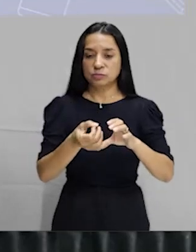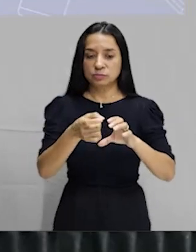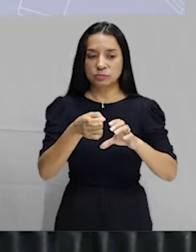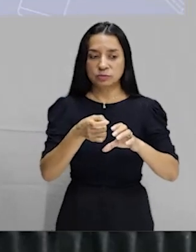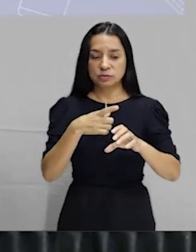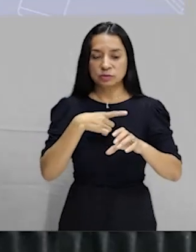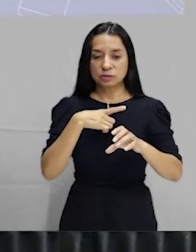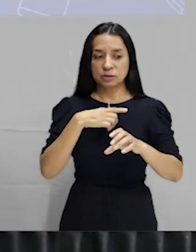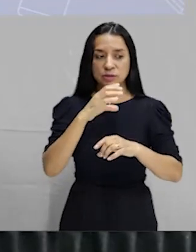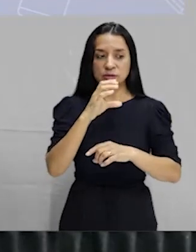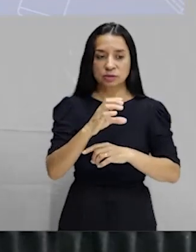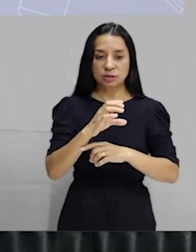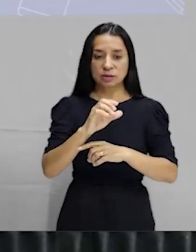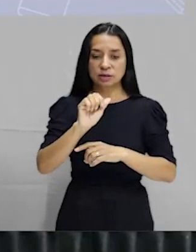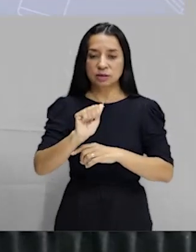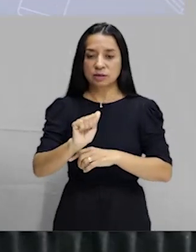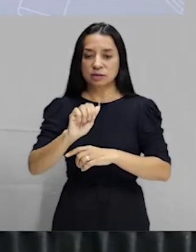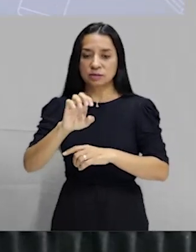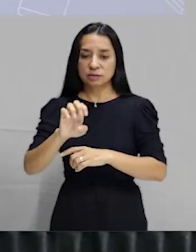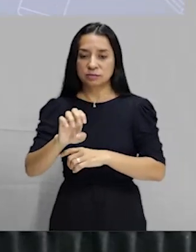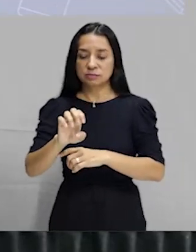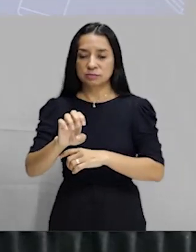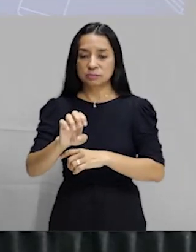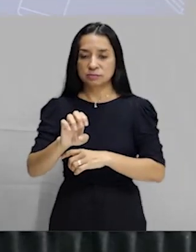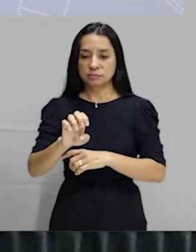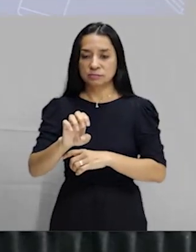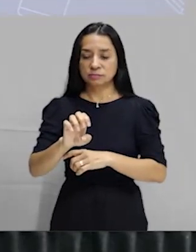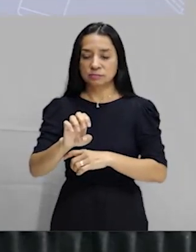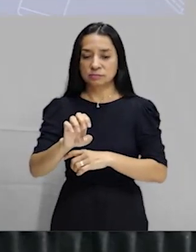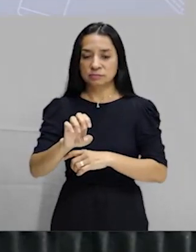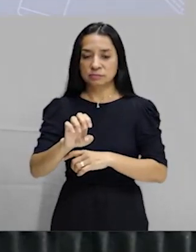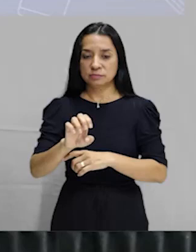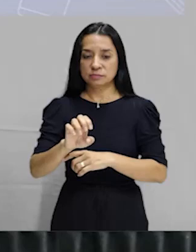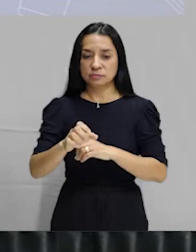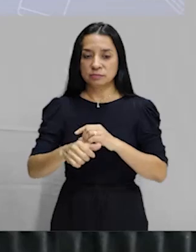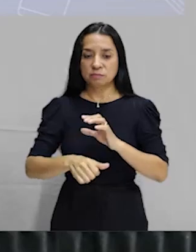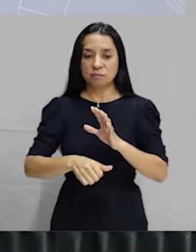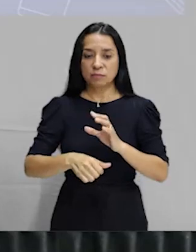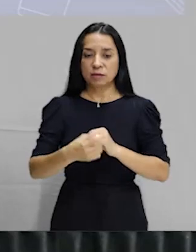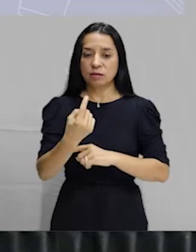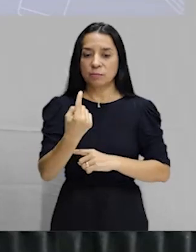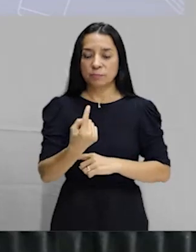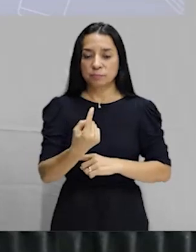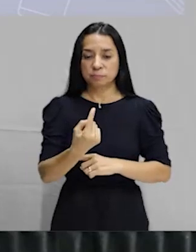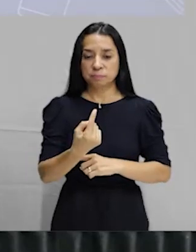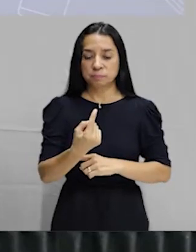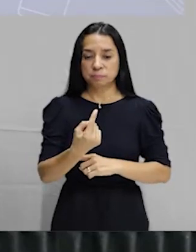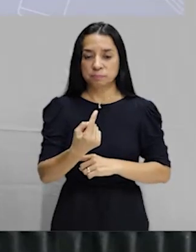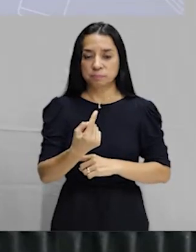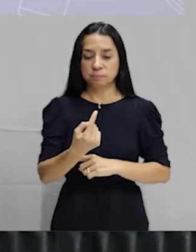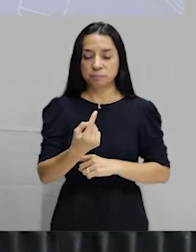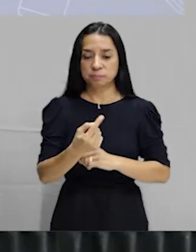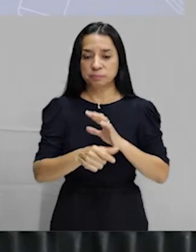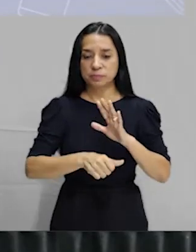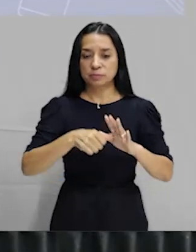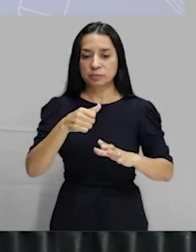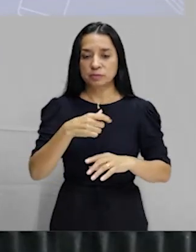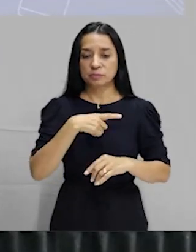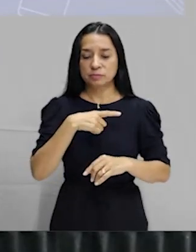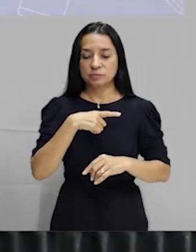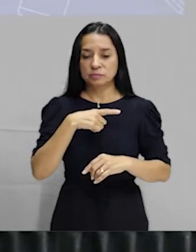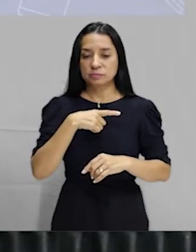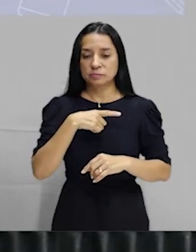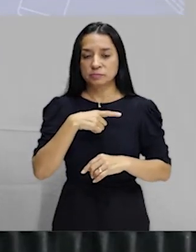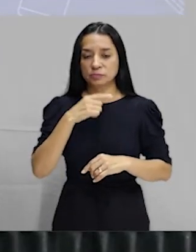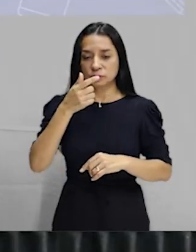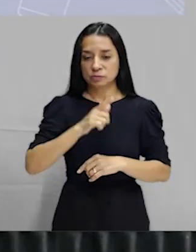tenho C, A e E, tá? E a primeira informação? Lá na primeira informação, gente, mais uma vez,